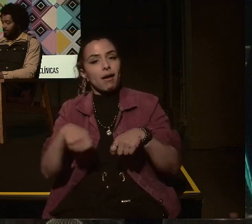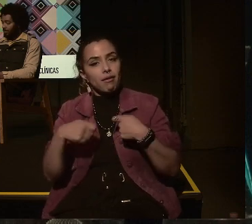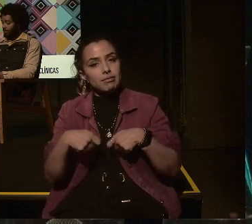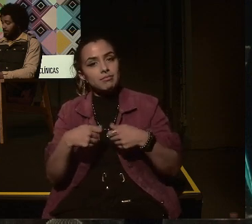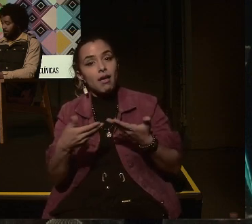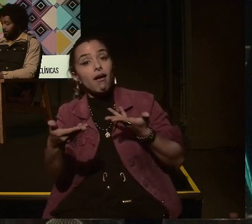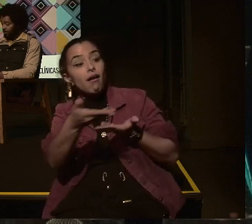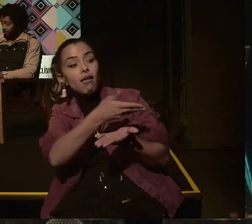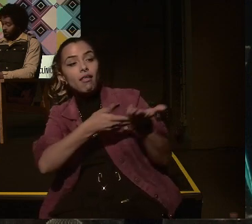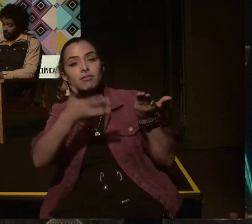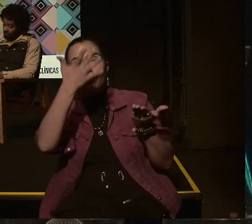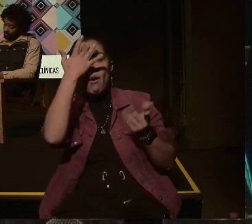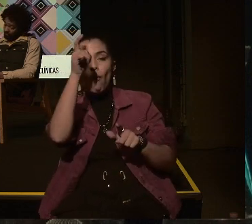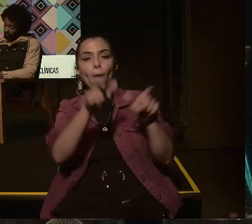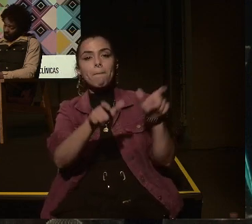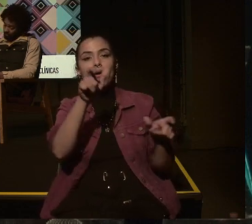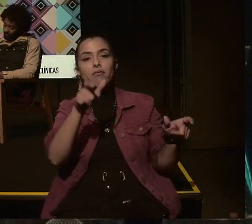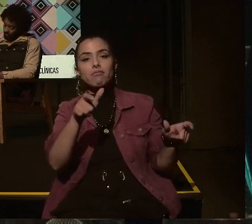o diferente.